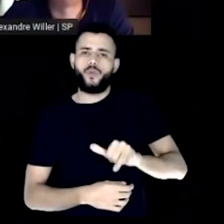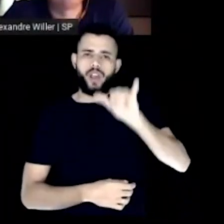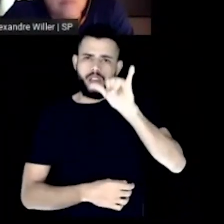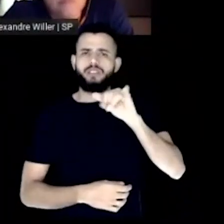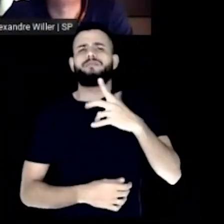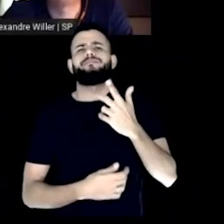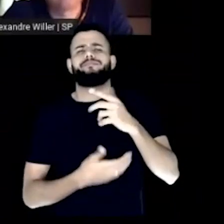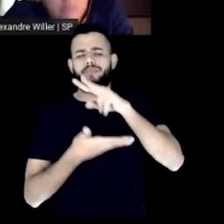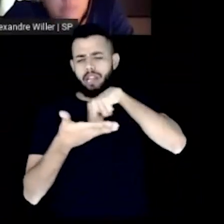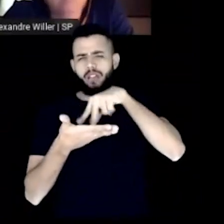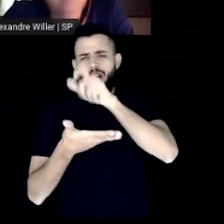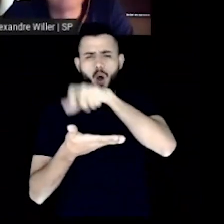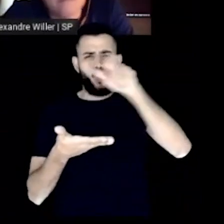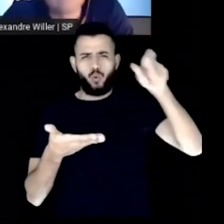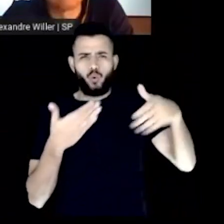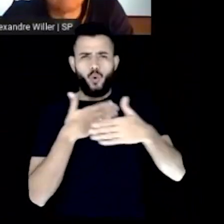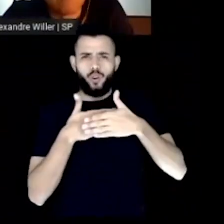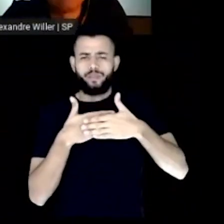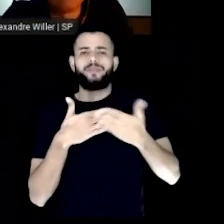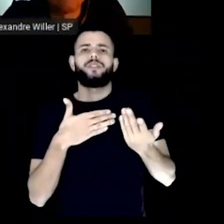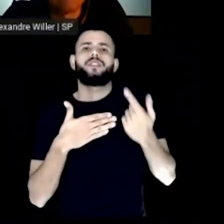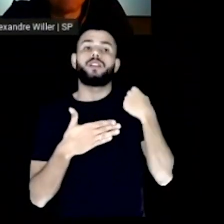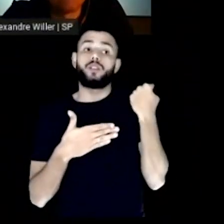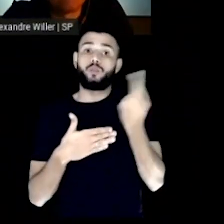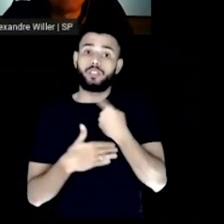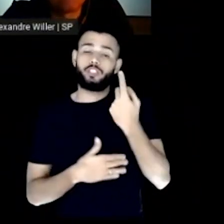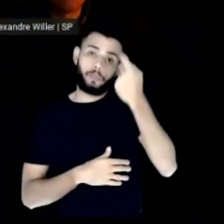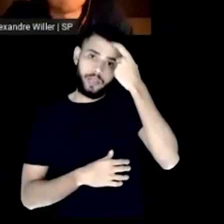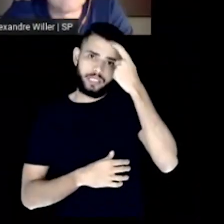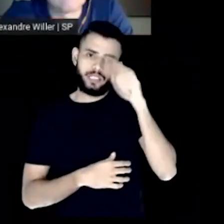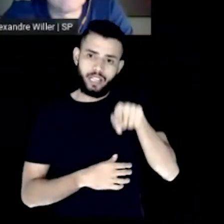Butler, Ray Bradbury, que são, quando a gente pensa, né,